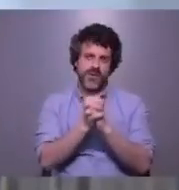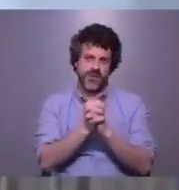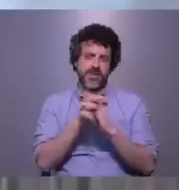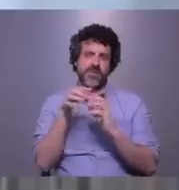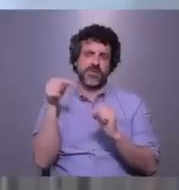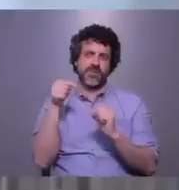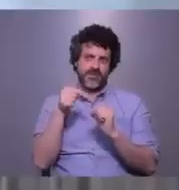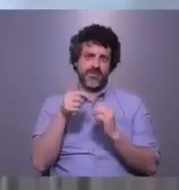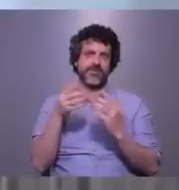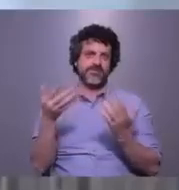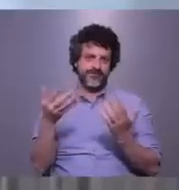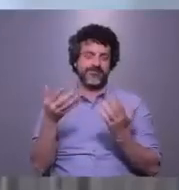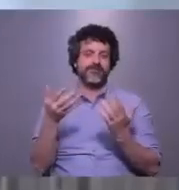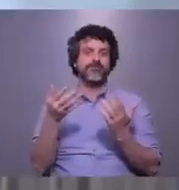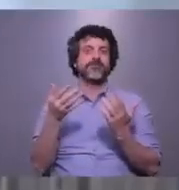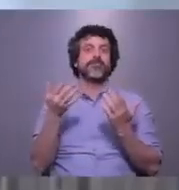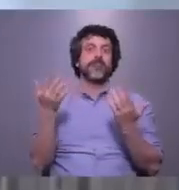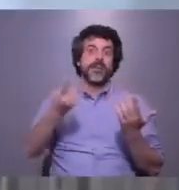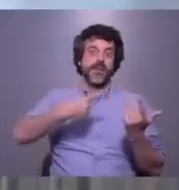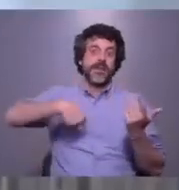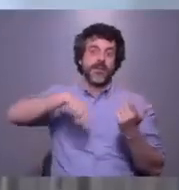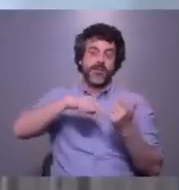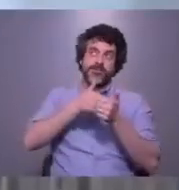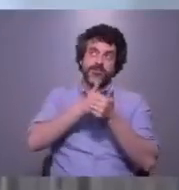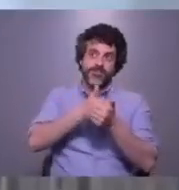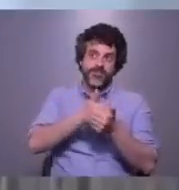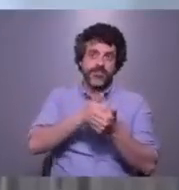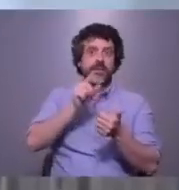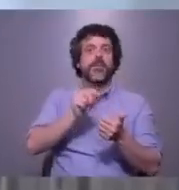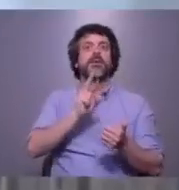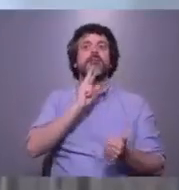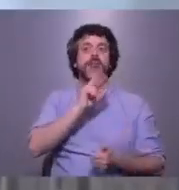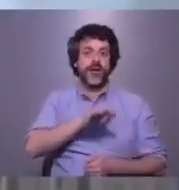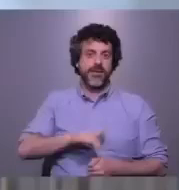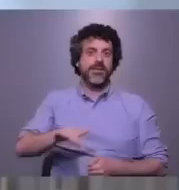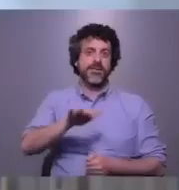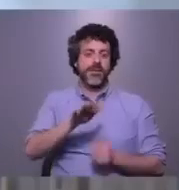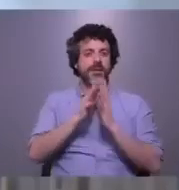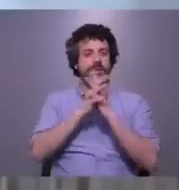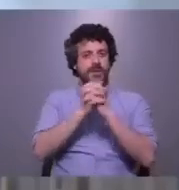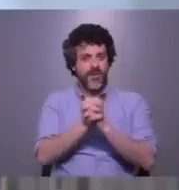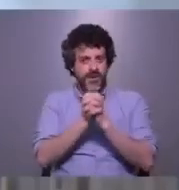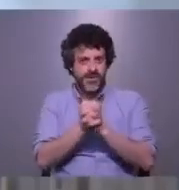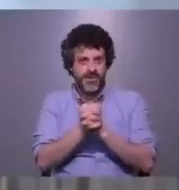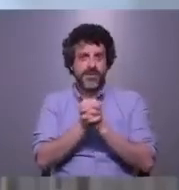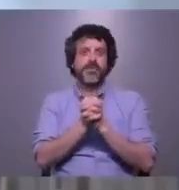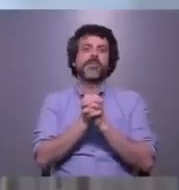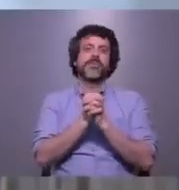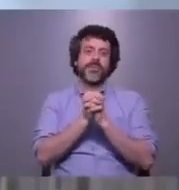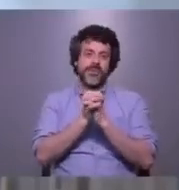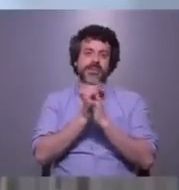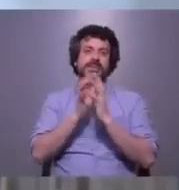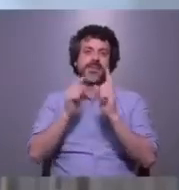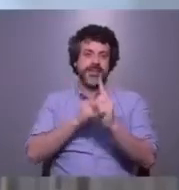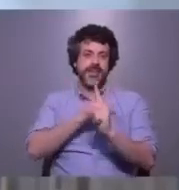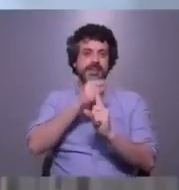dando cumprimento a esta orientação do Santo Padre, o Santuário de Fátima dedica à oração este ano